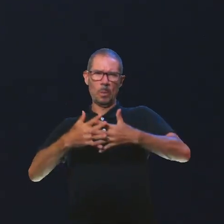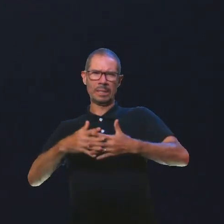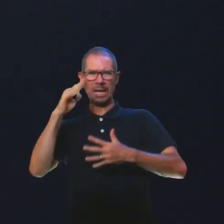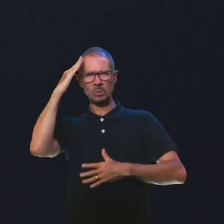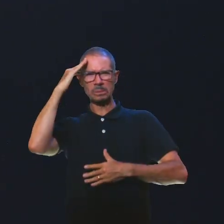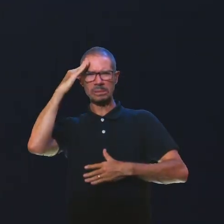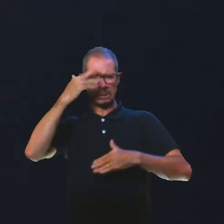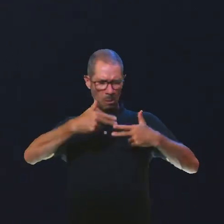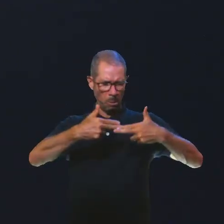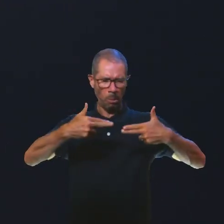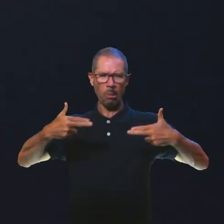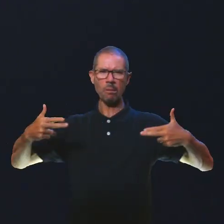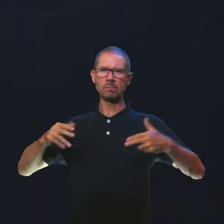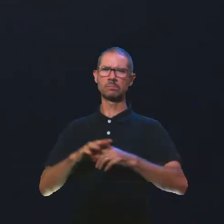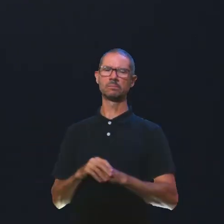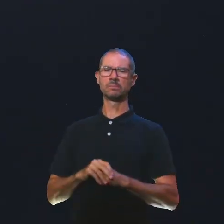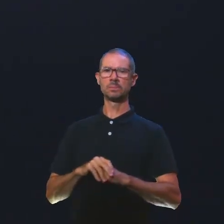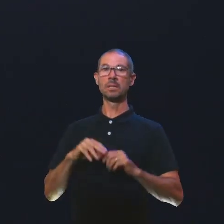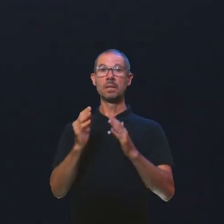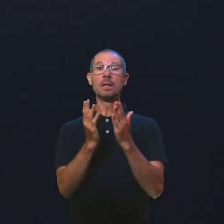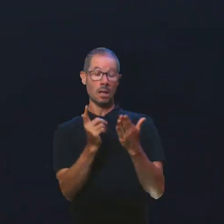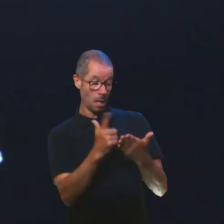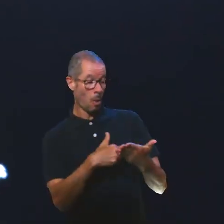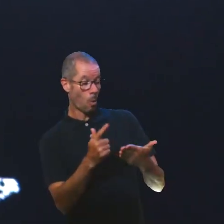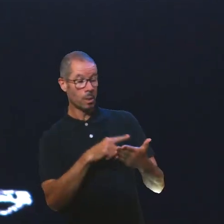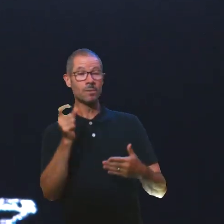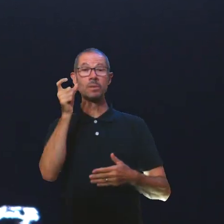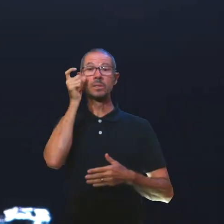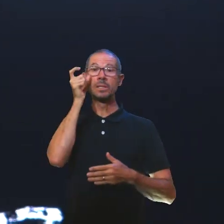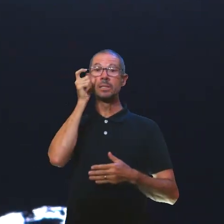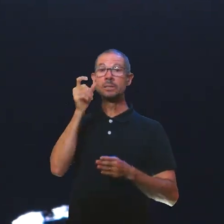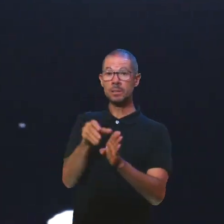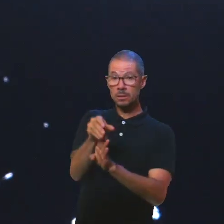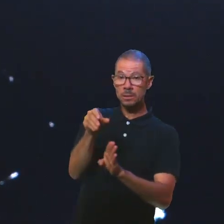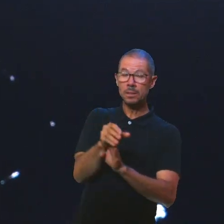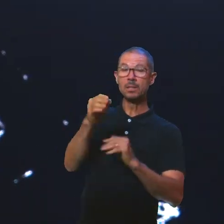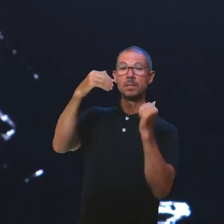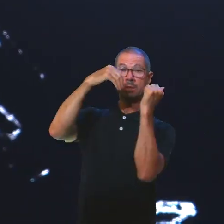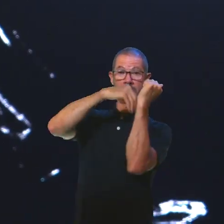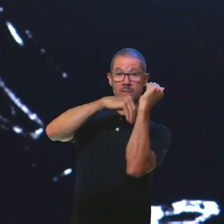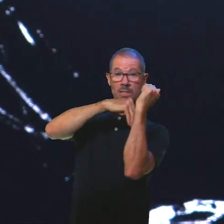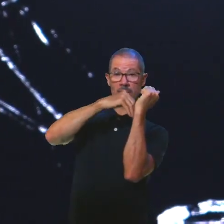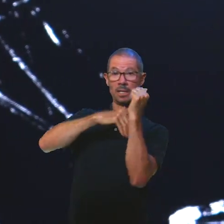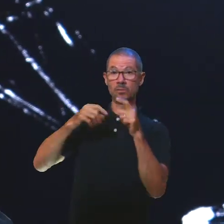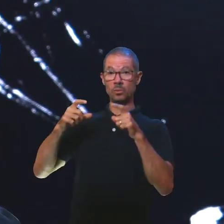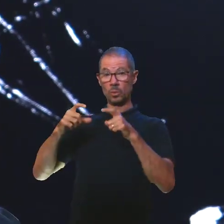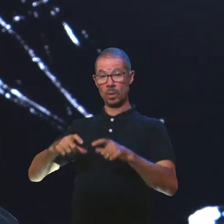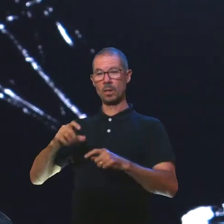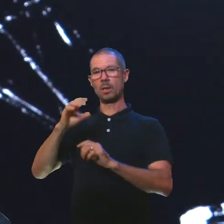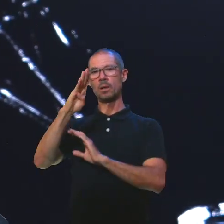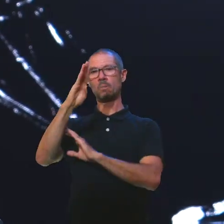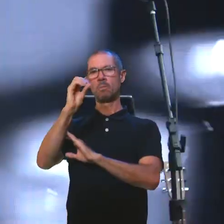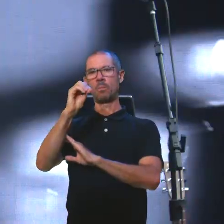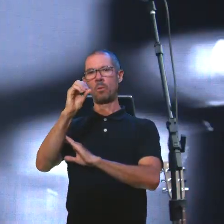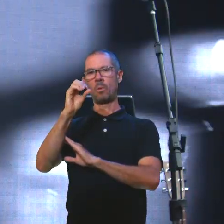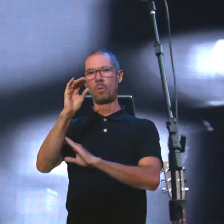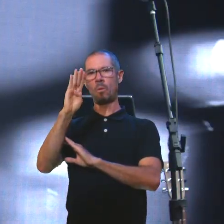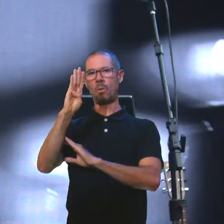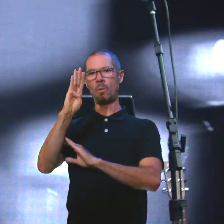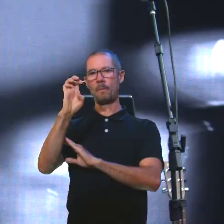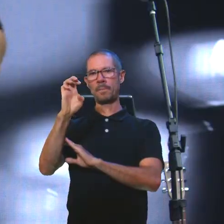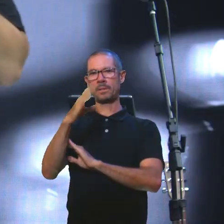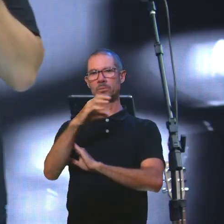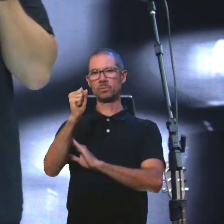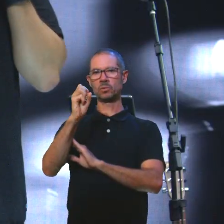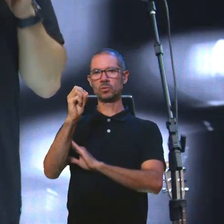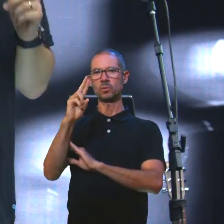coisas. Estou lendo um livro muito interessante, fica a recomendação, Segredos do Lugar Secreto, do Bob Sorge. Maravilhoso.